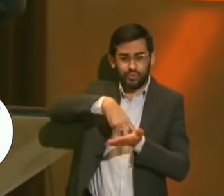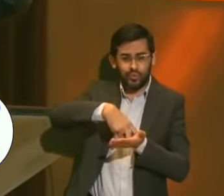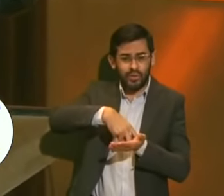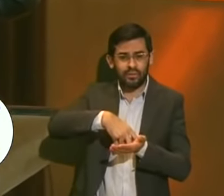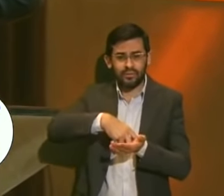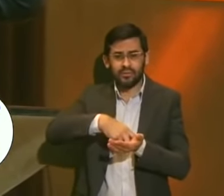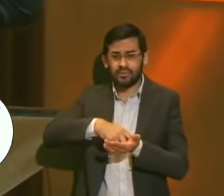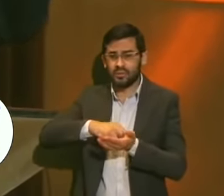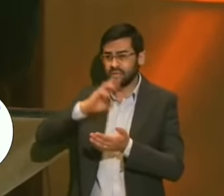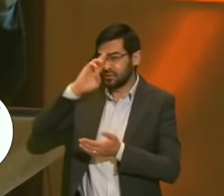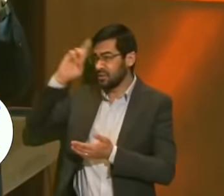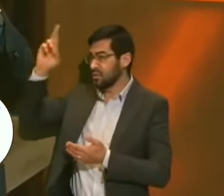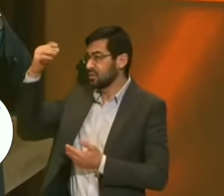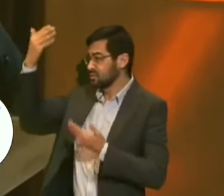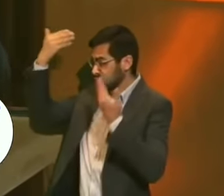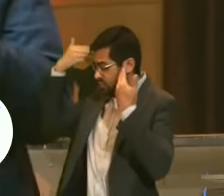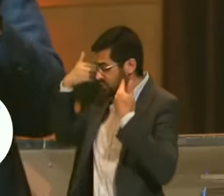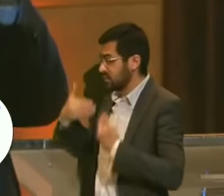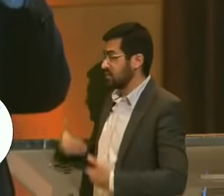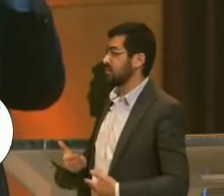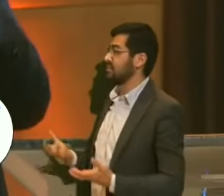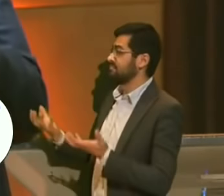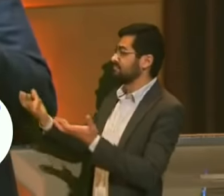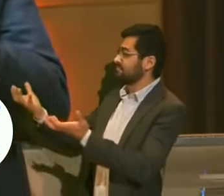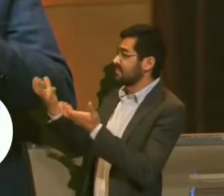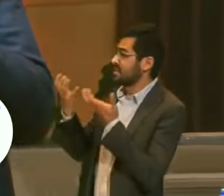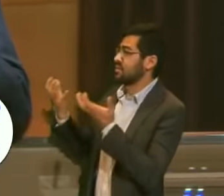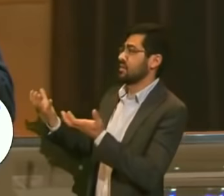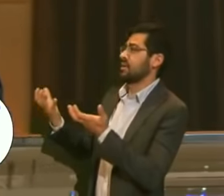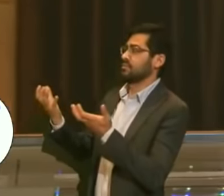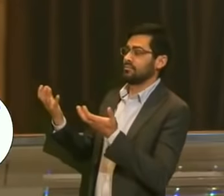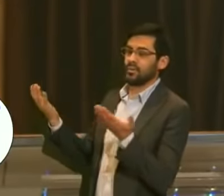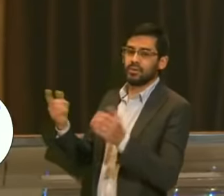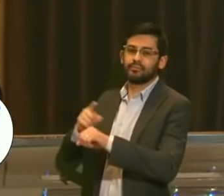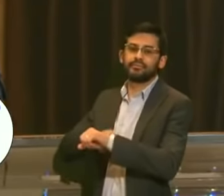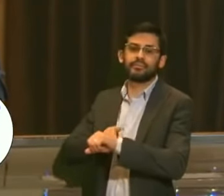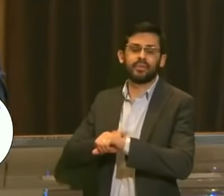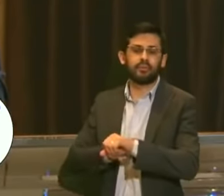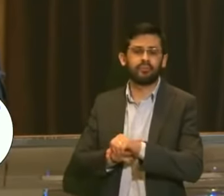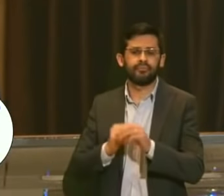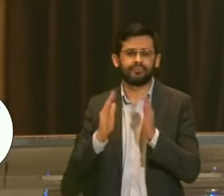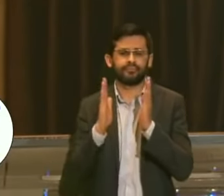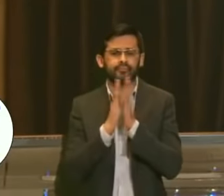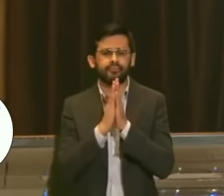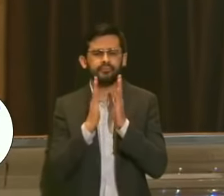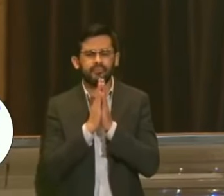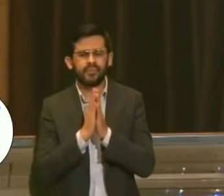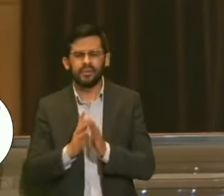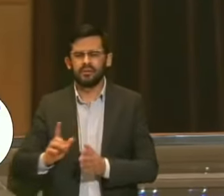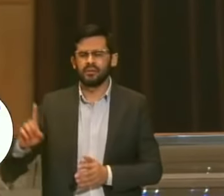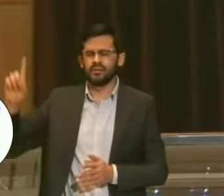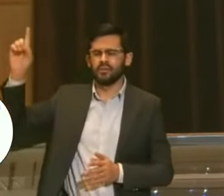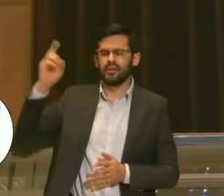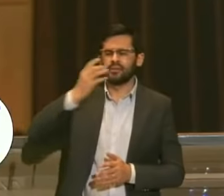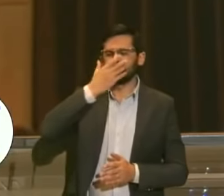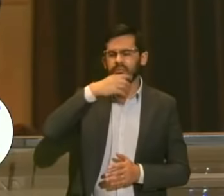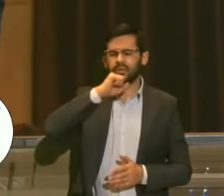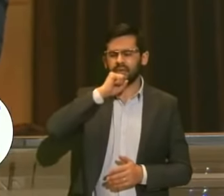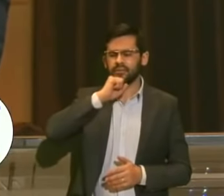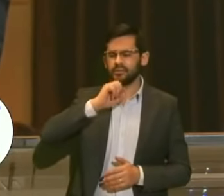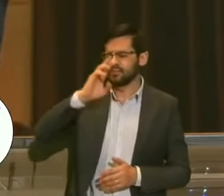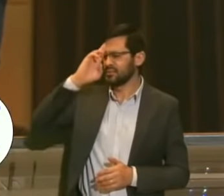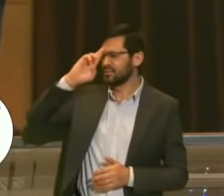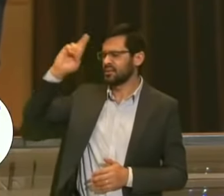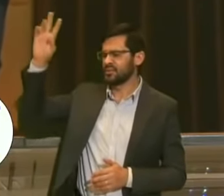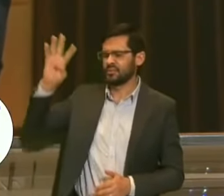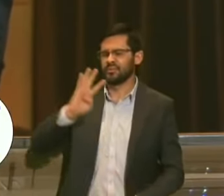dizendo: Senhor, sou eu, estou aqui. E a gente vai falar com o Senhor agora. Pai querido, tu conheces cada um desses que